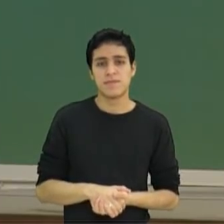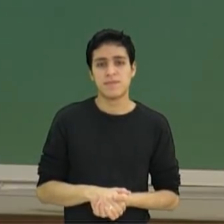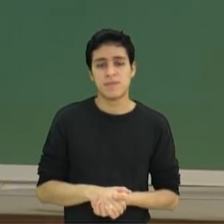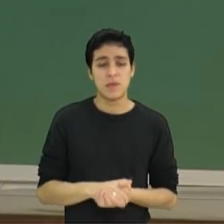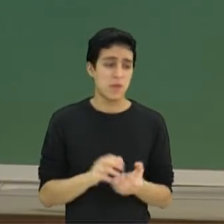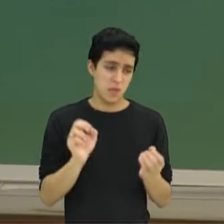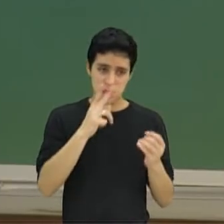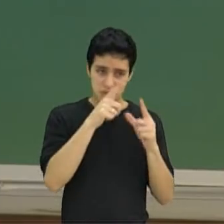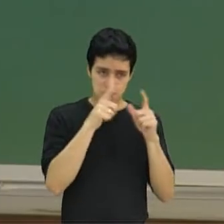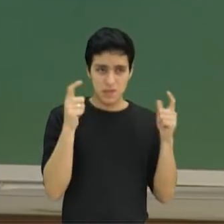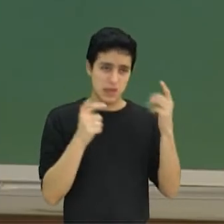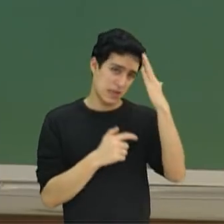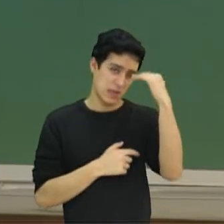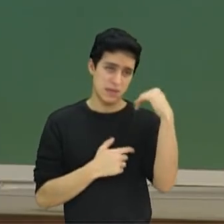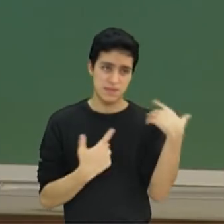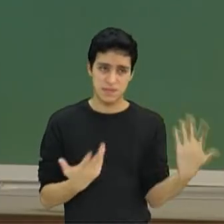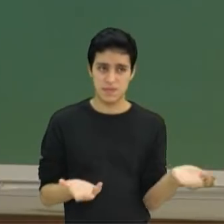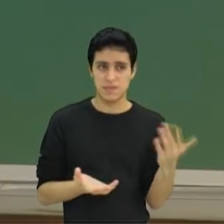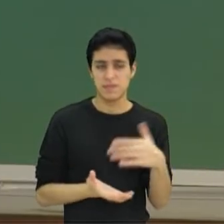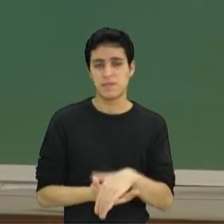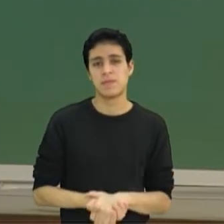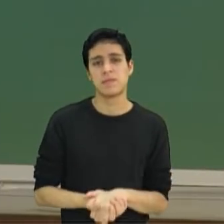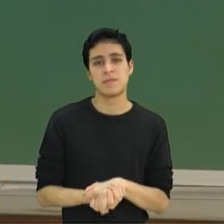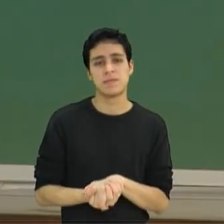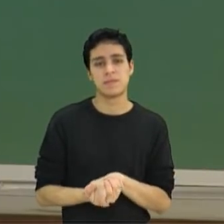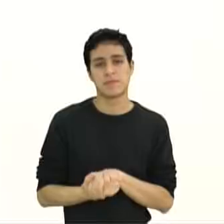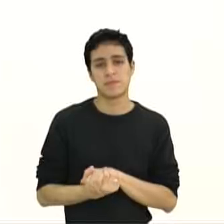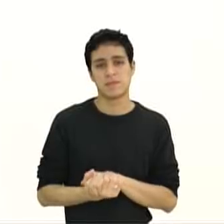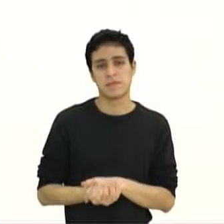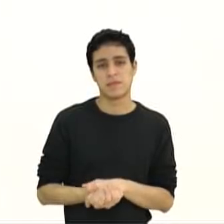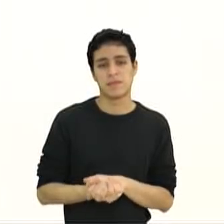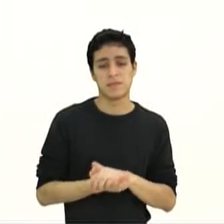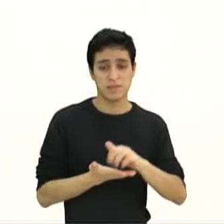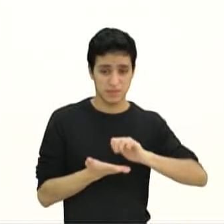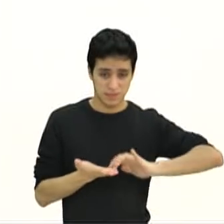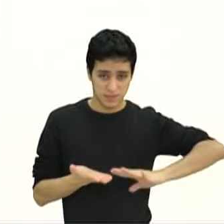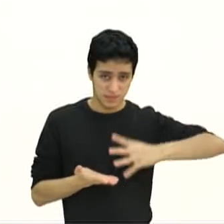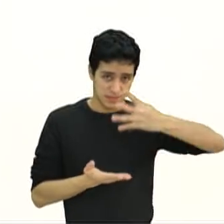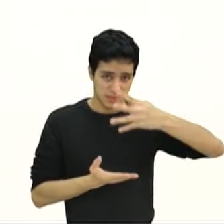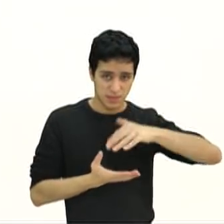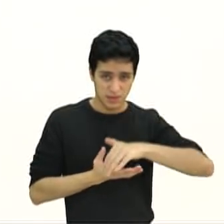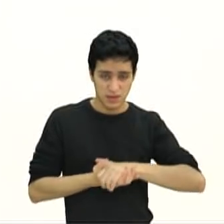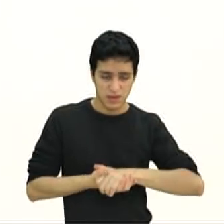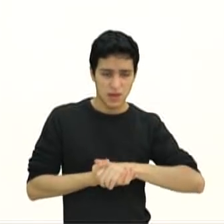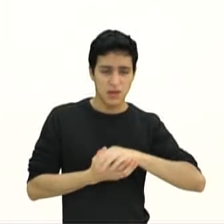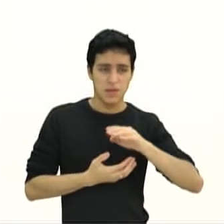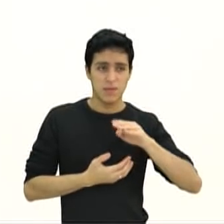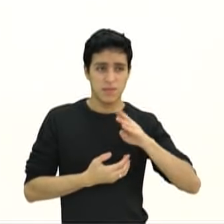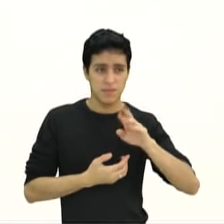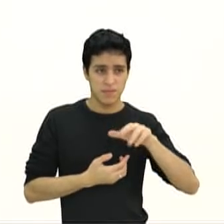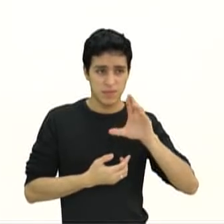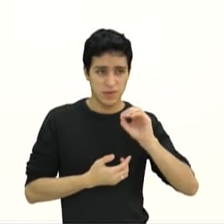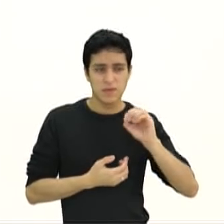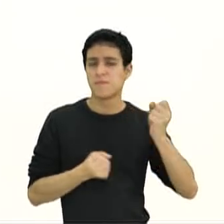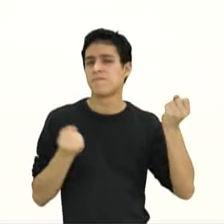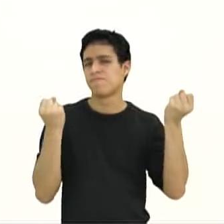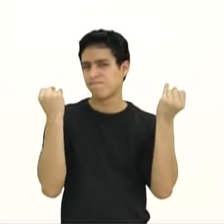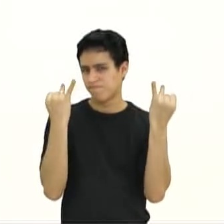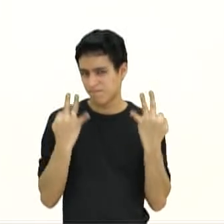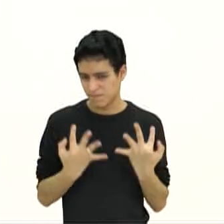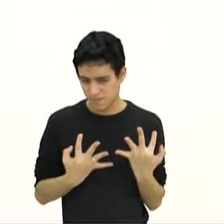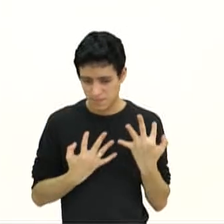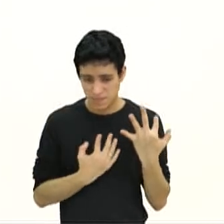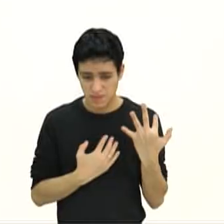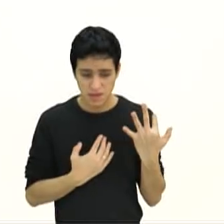Ou a maioria das pessoas tem uma noção desse final. Exercício de número 4. Bruno Bettelin diz que a